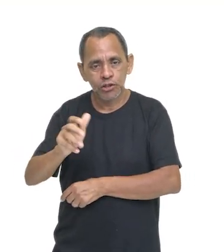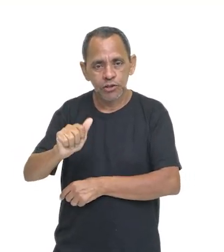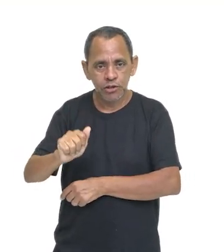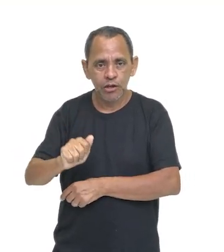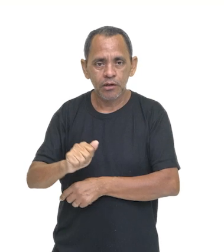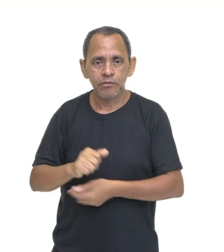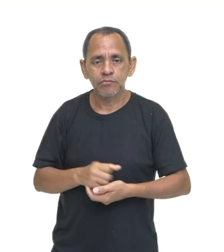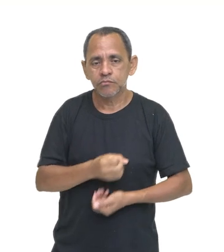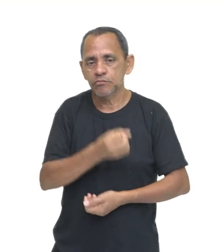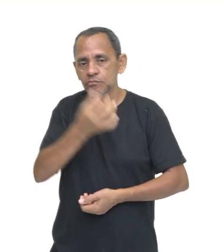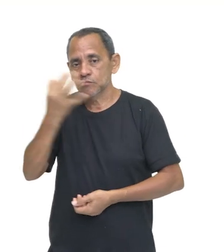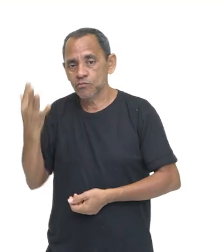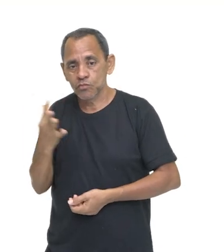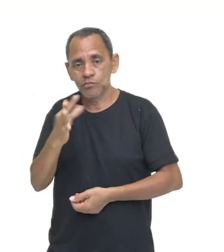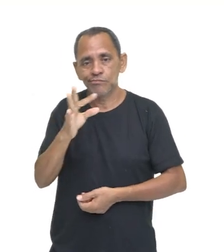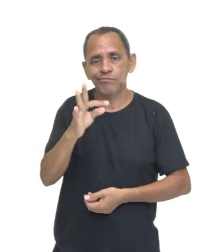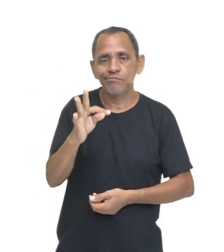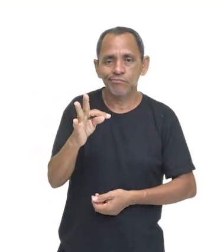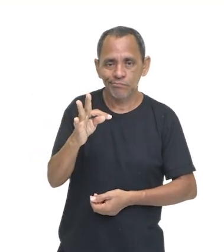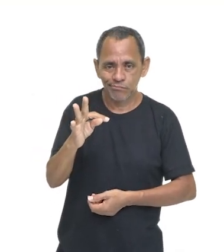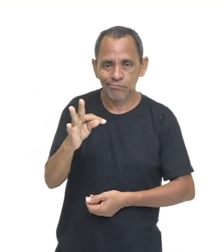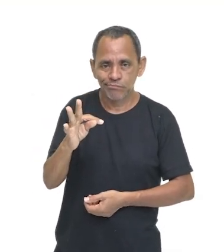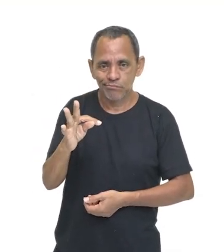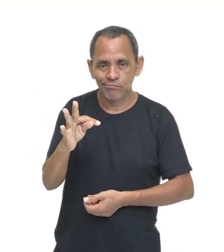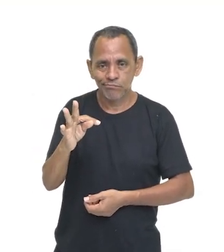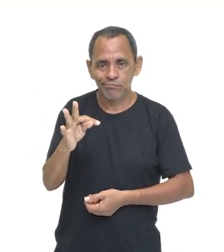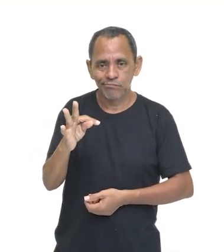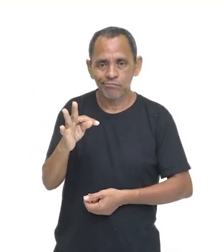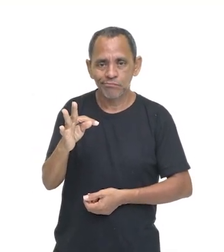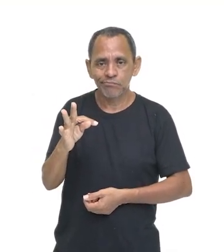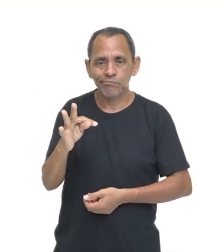ó. Ele quer saber, ó, quantas